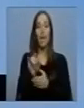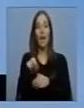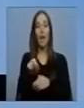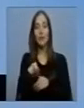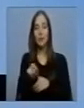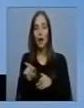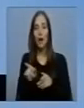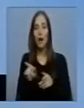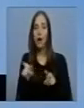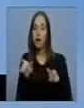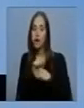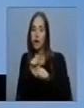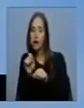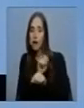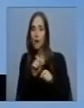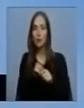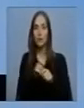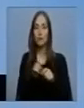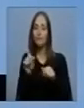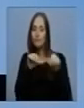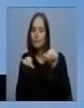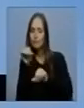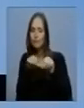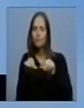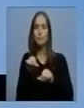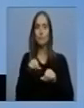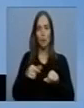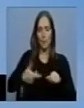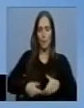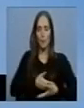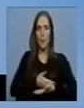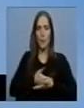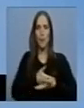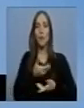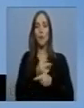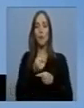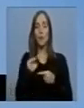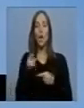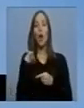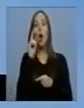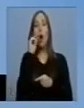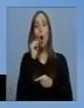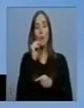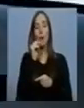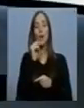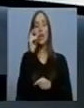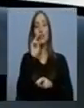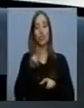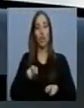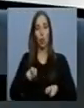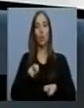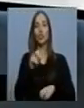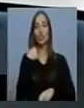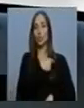que foi feita em breve humanos isto porque esta investigadora x méxico avançou sem